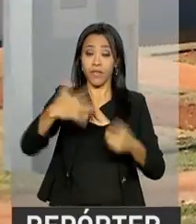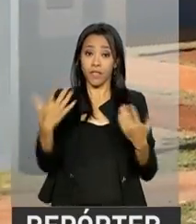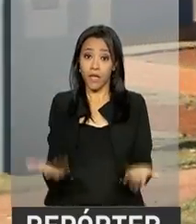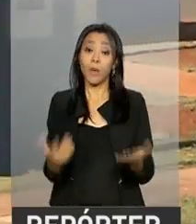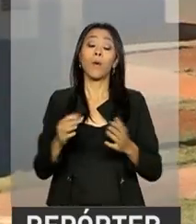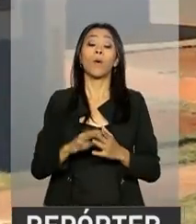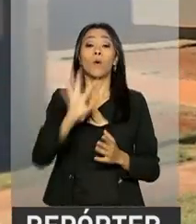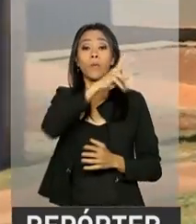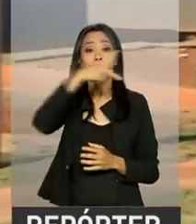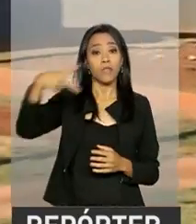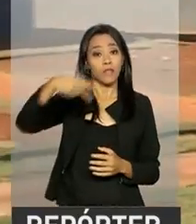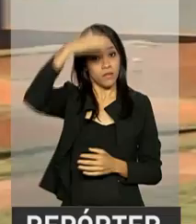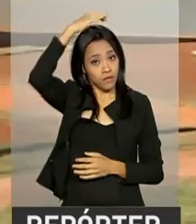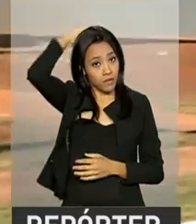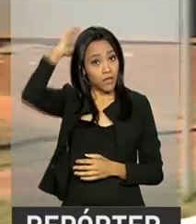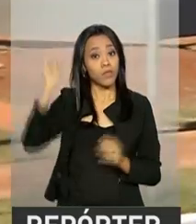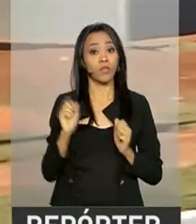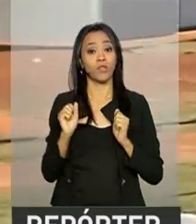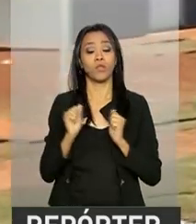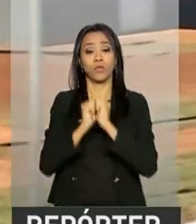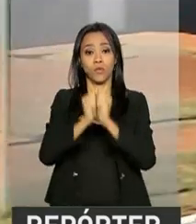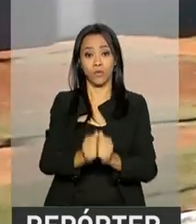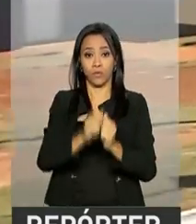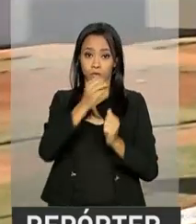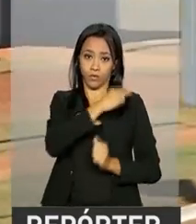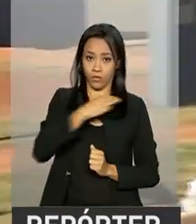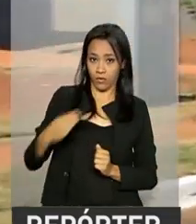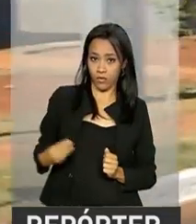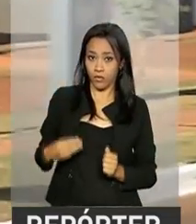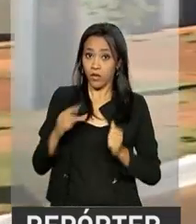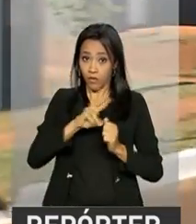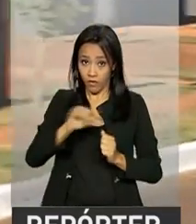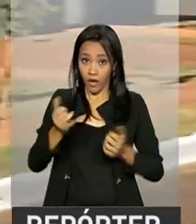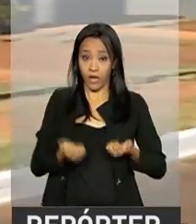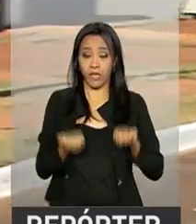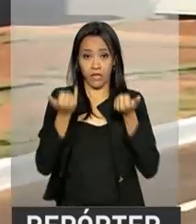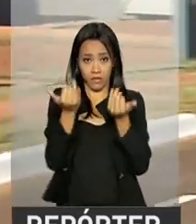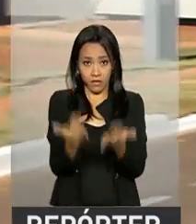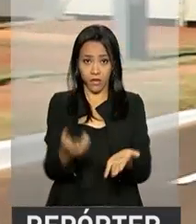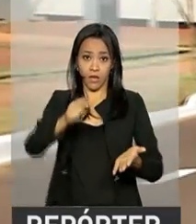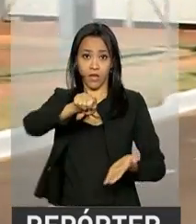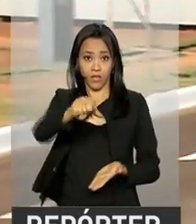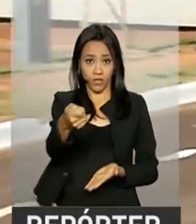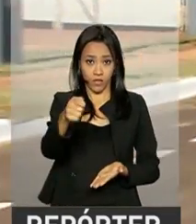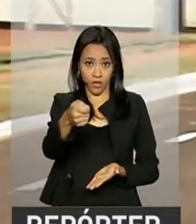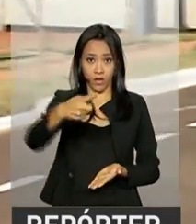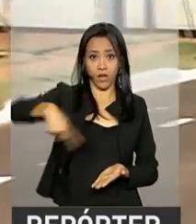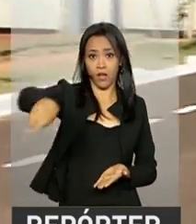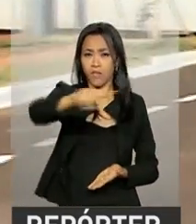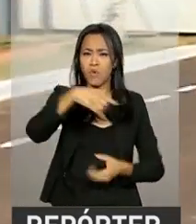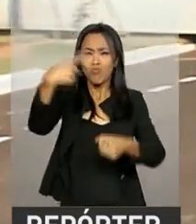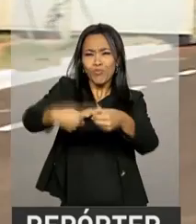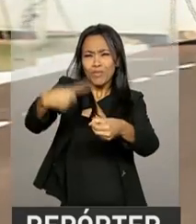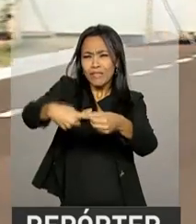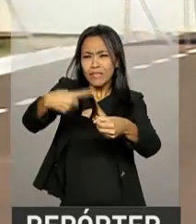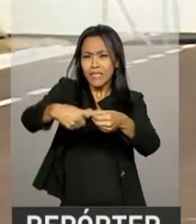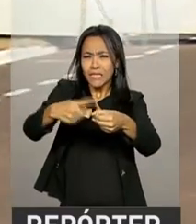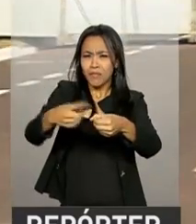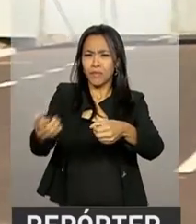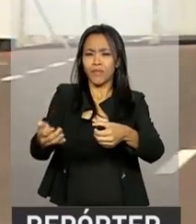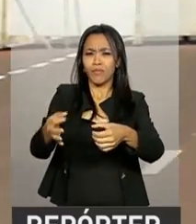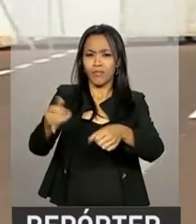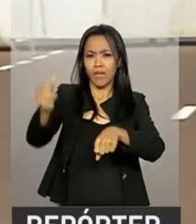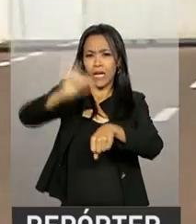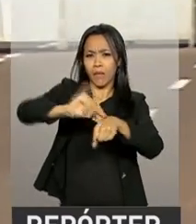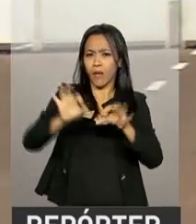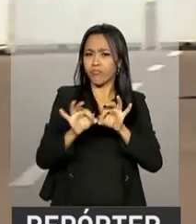presidente Michel Temer e o ministro das Cidades, Bruno Araújo, farão a entrega das chaves aqui em São José do Rio Preto, município que fica no noroeste do estado de